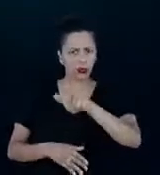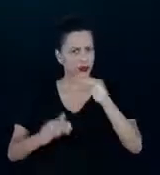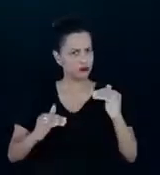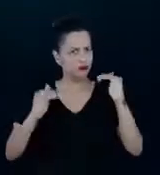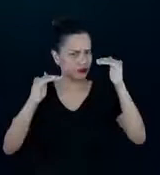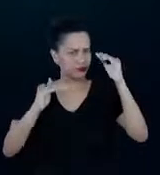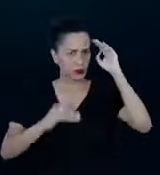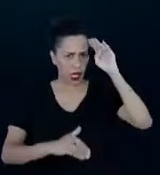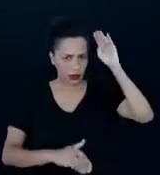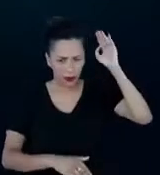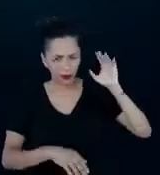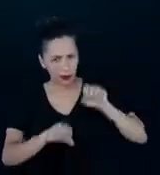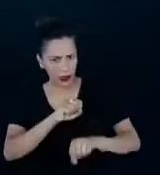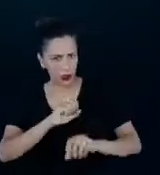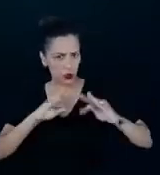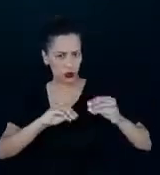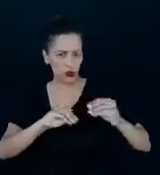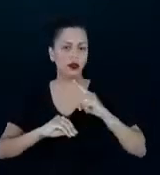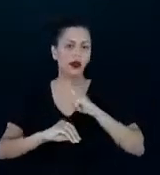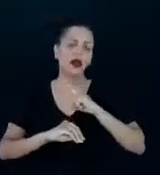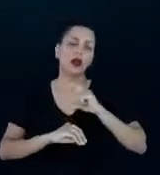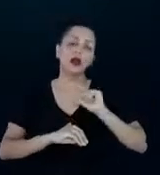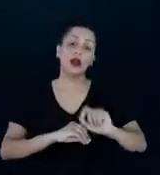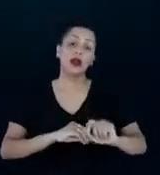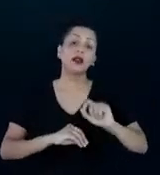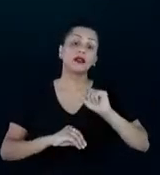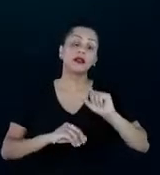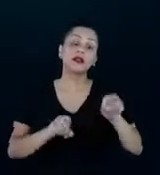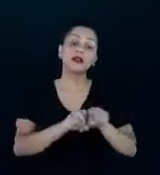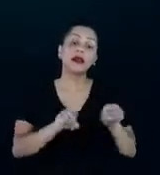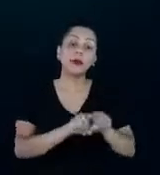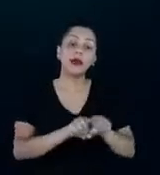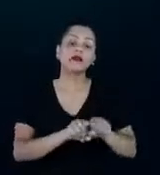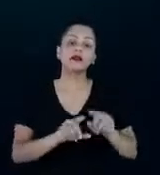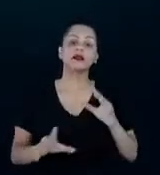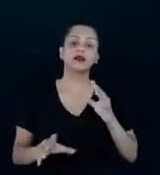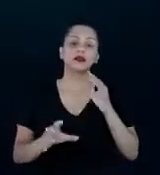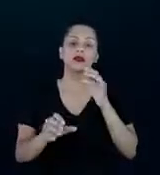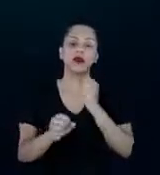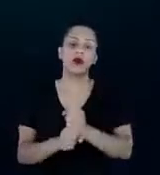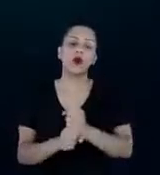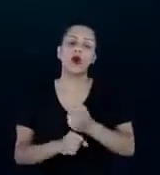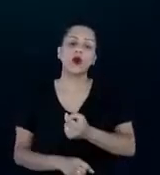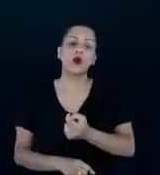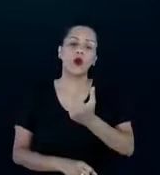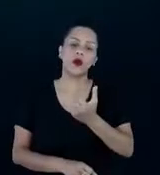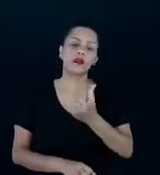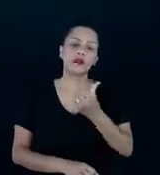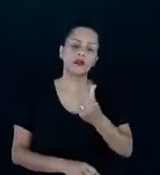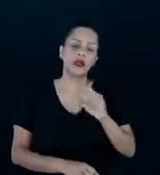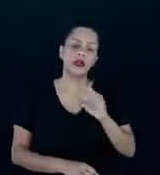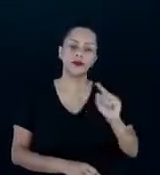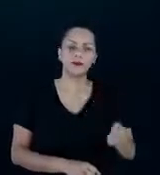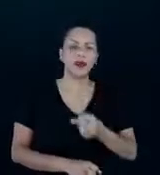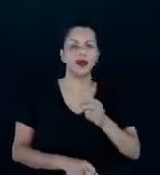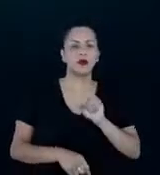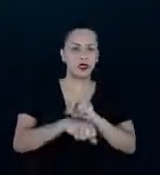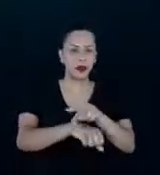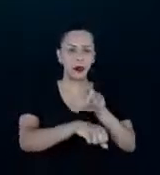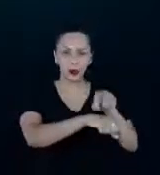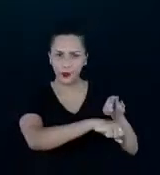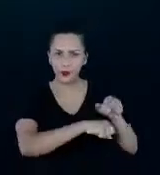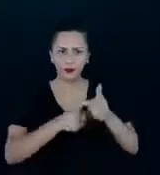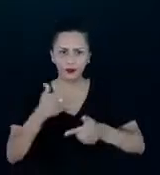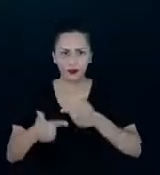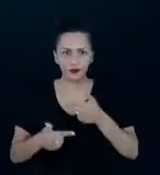gera na cadeia de produção 156, quase 157 mil empregos gerados. Ou seja, colocar dinheiro em